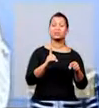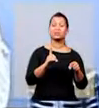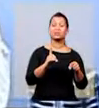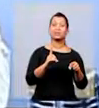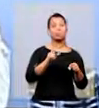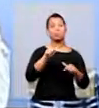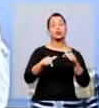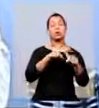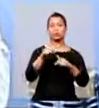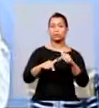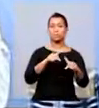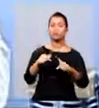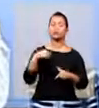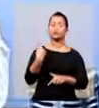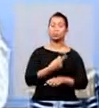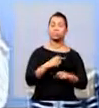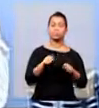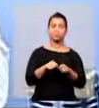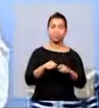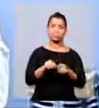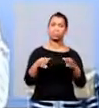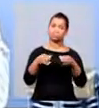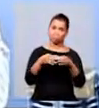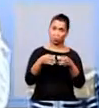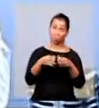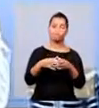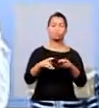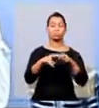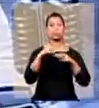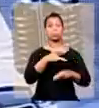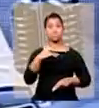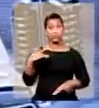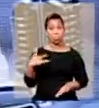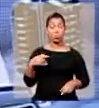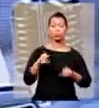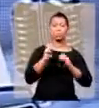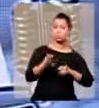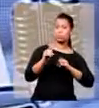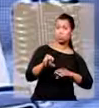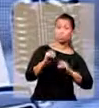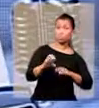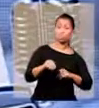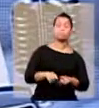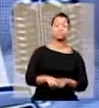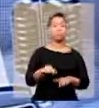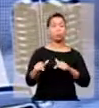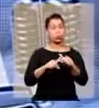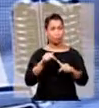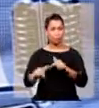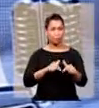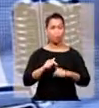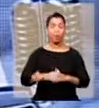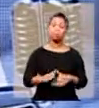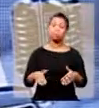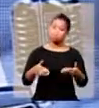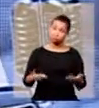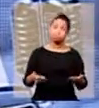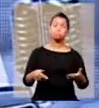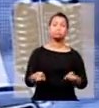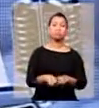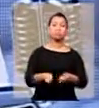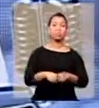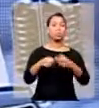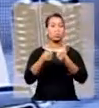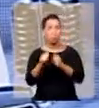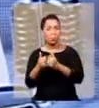saúde, à educação, a trabalho, né? A transporte, a todas essas